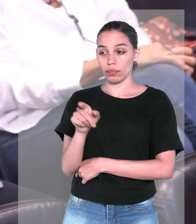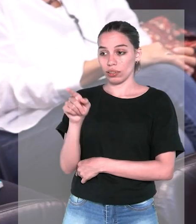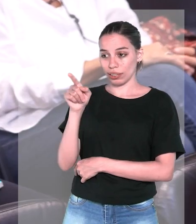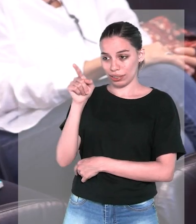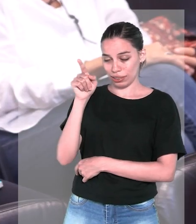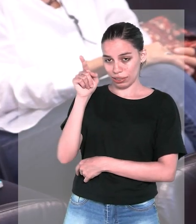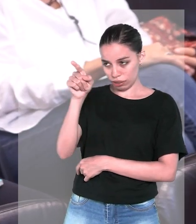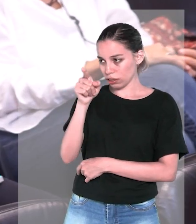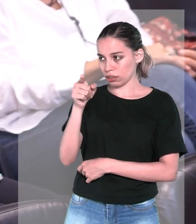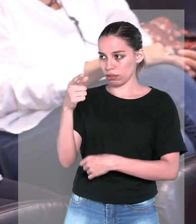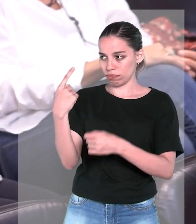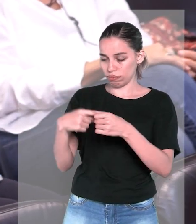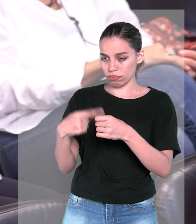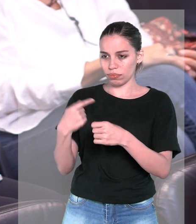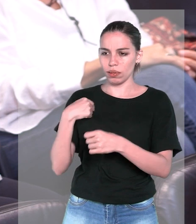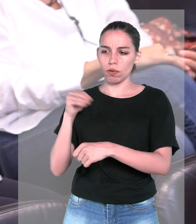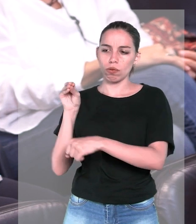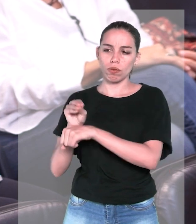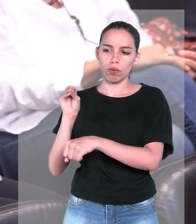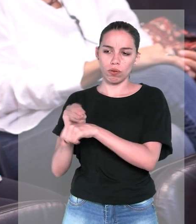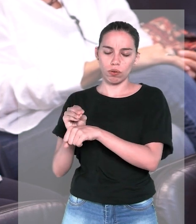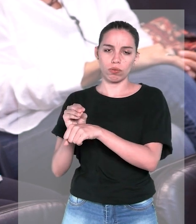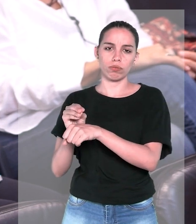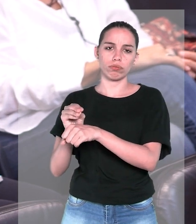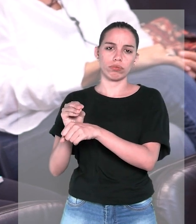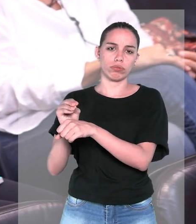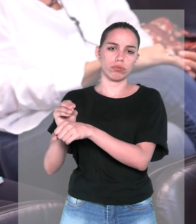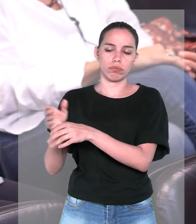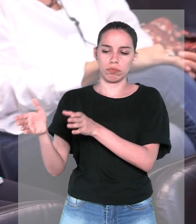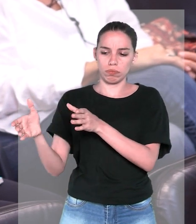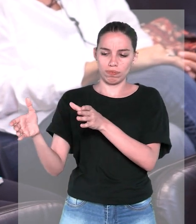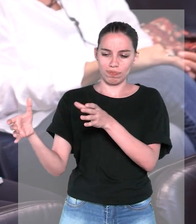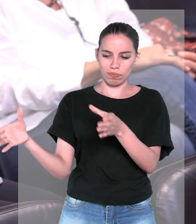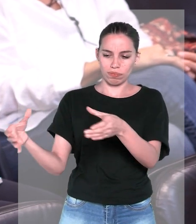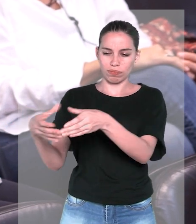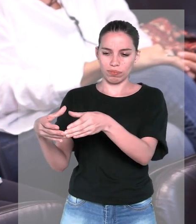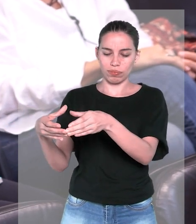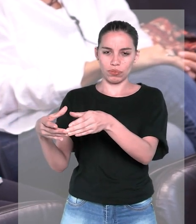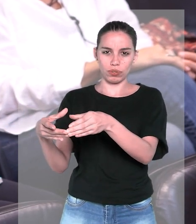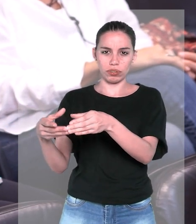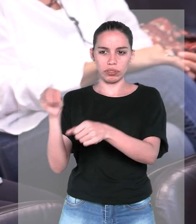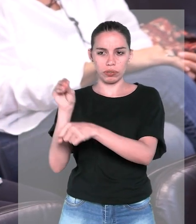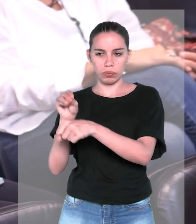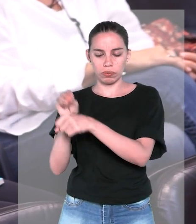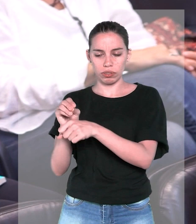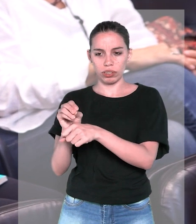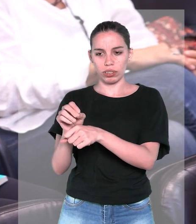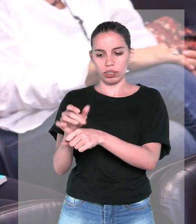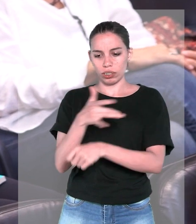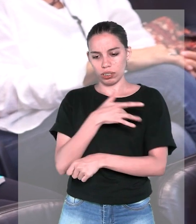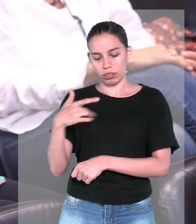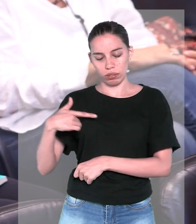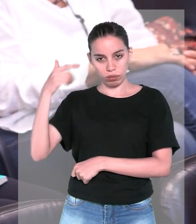Núcleo do Cuidado Humano, que é um setor da universidade que é responsável por tratar das questões da saúde mental. Na